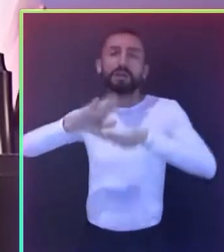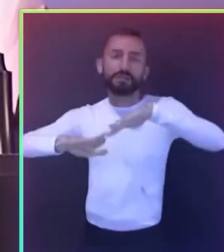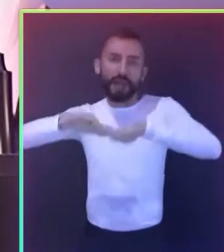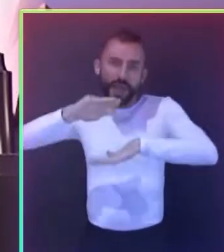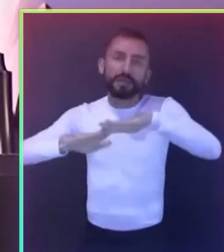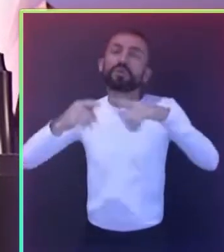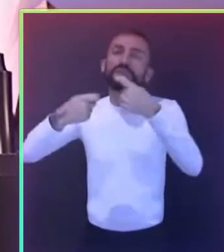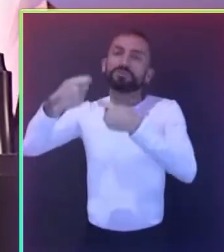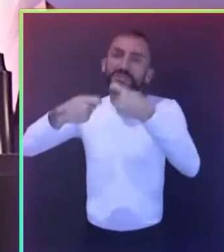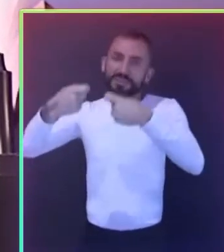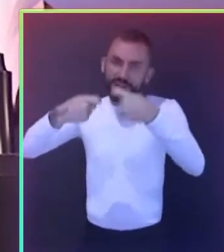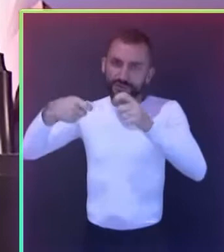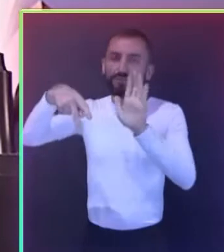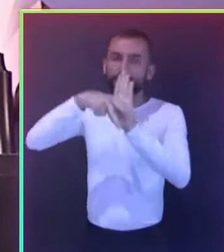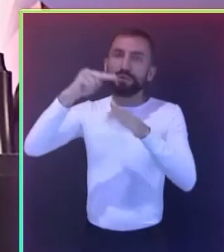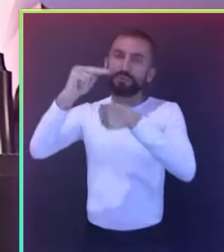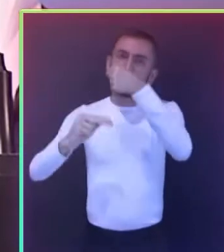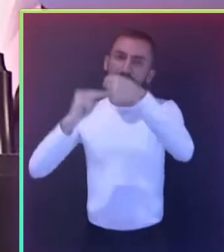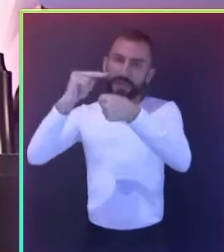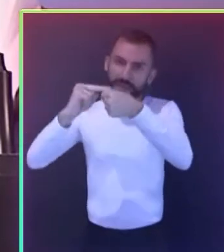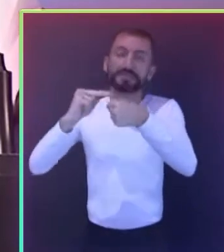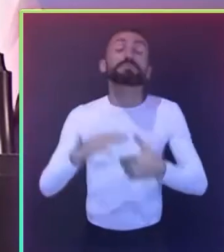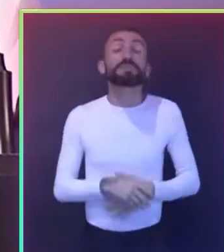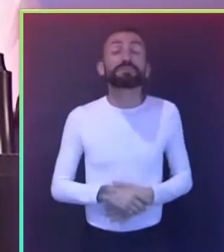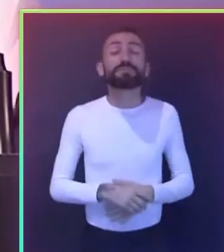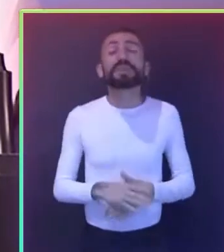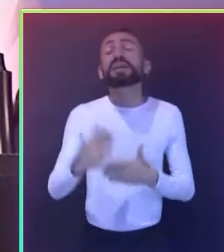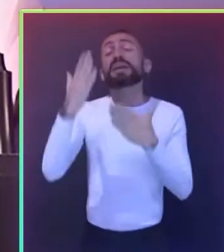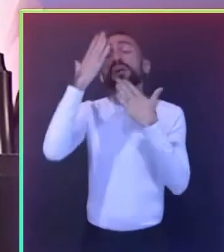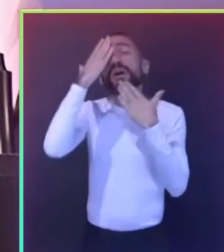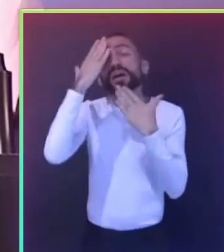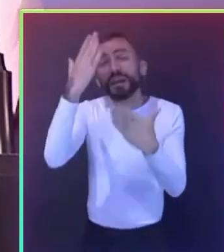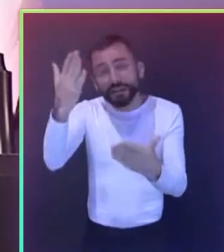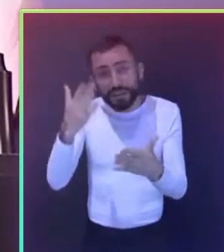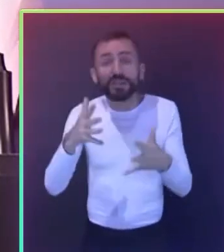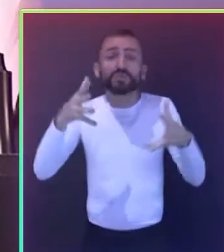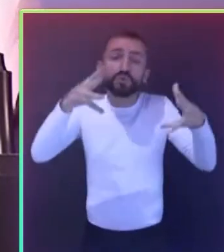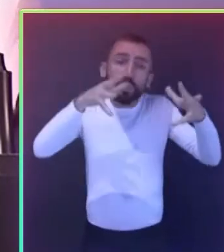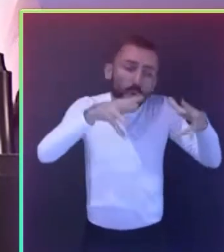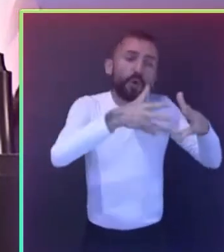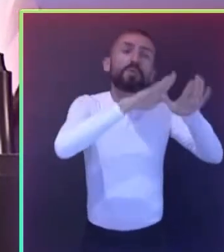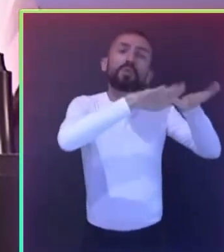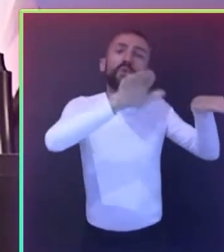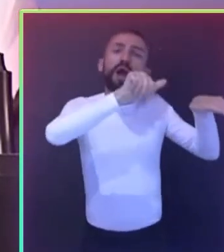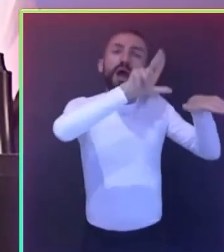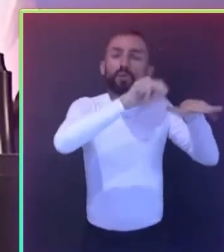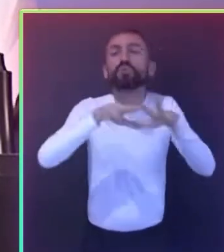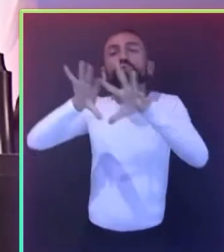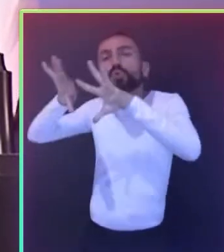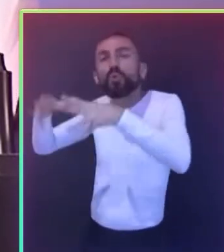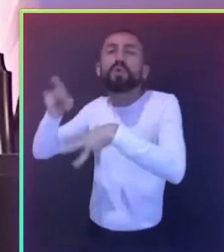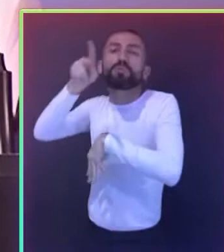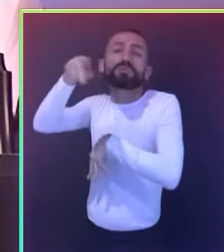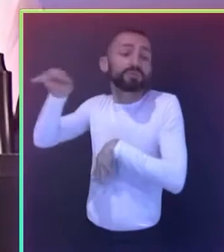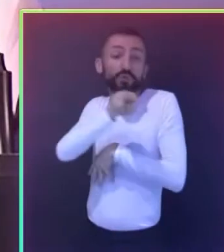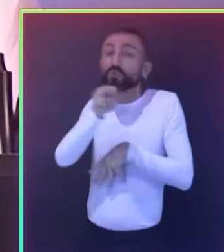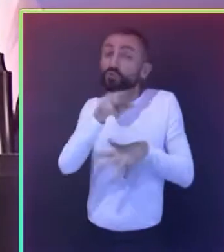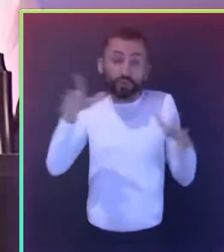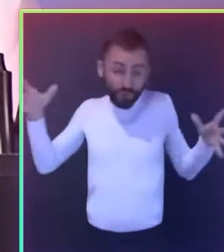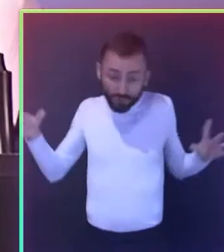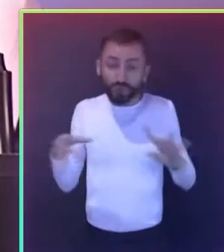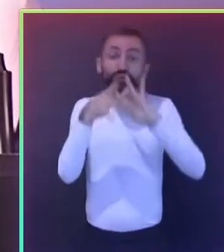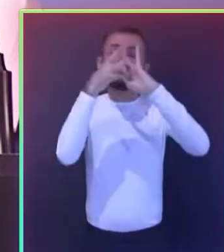universidade e agradeço o corpo docente e discente da Unesp pela construção coletiva desta grande Universidade